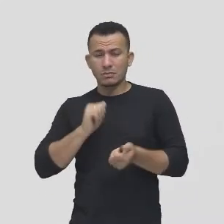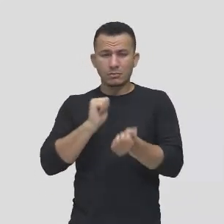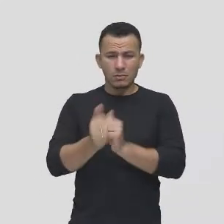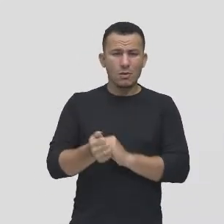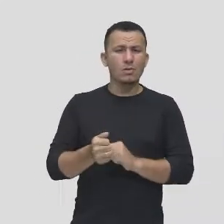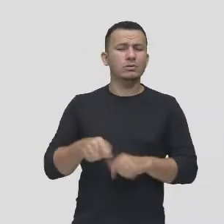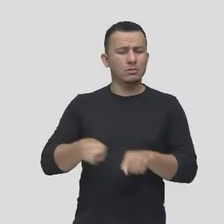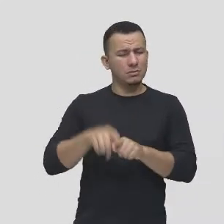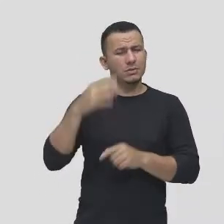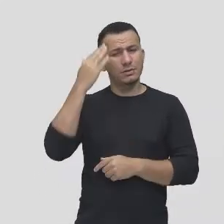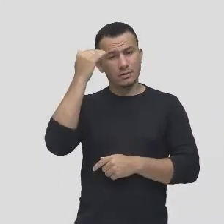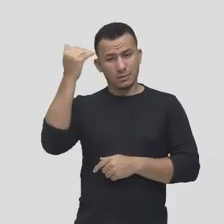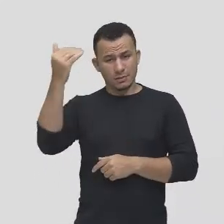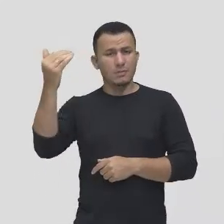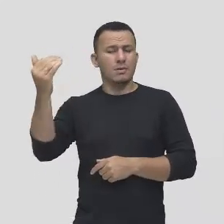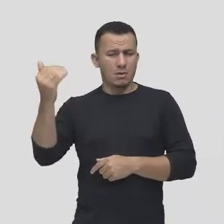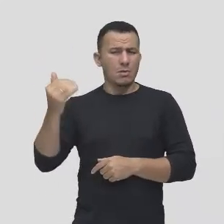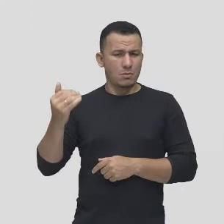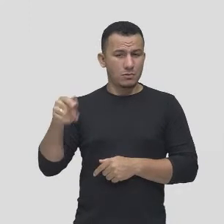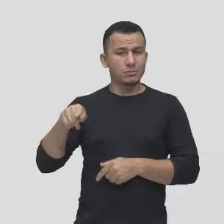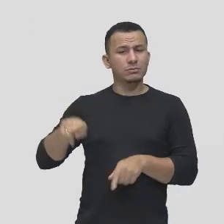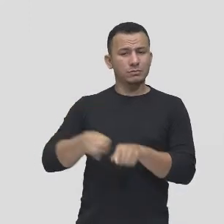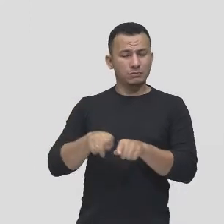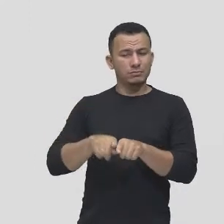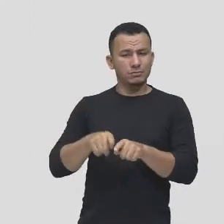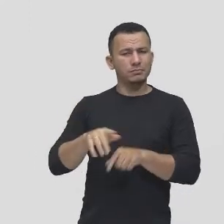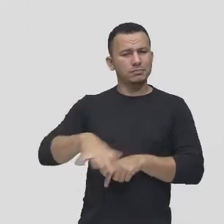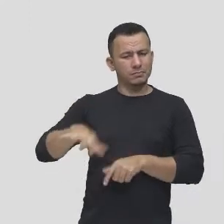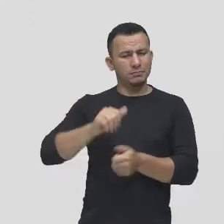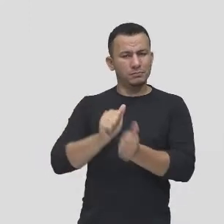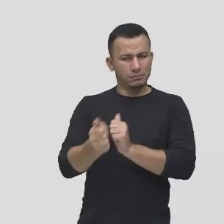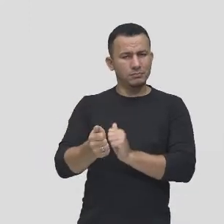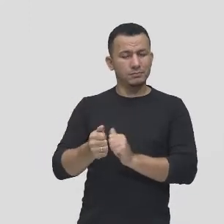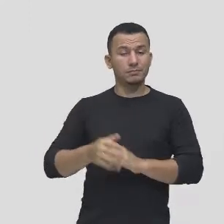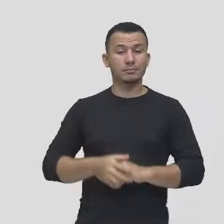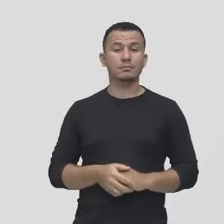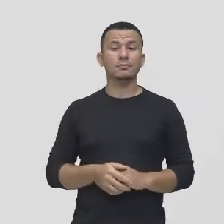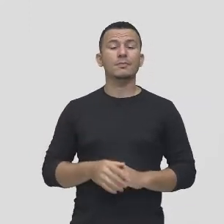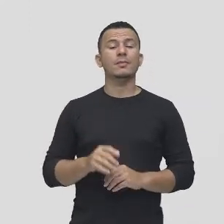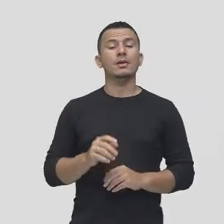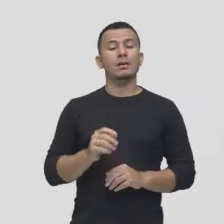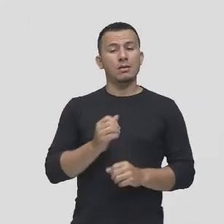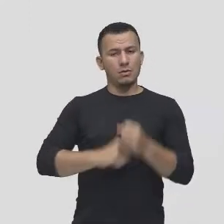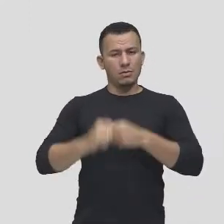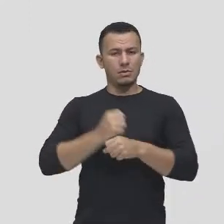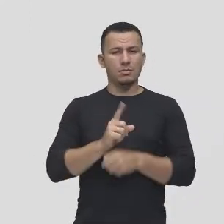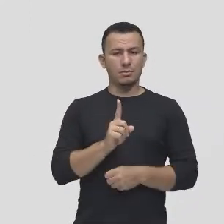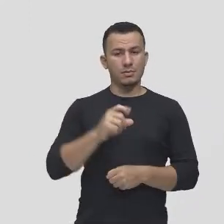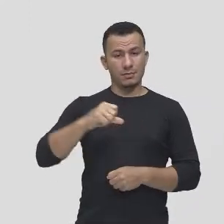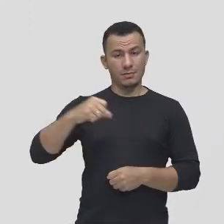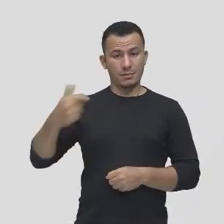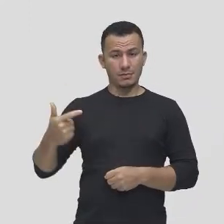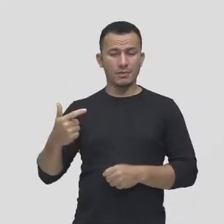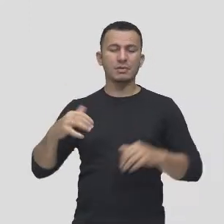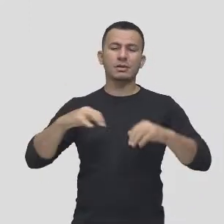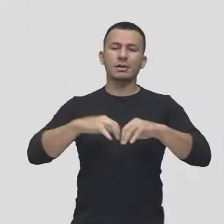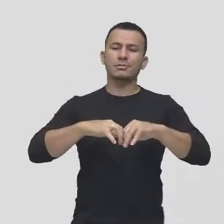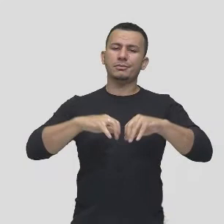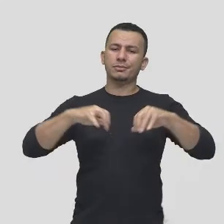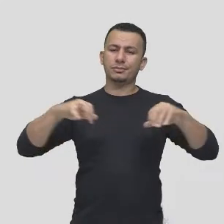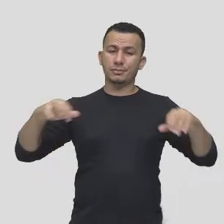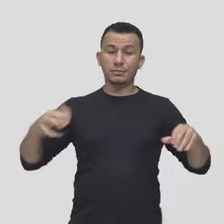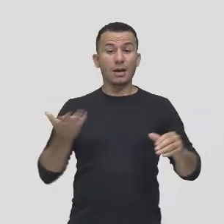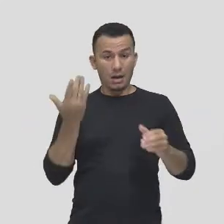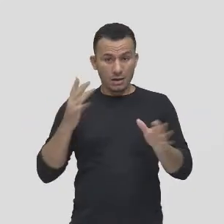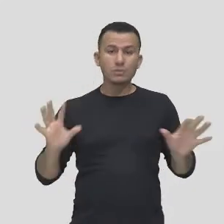antigas, foi muito conhecido, né? Mas em 1992 se separaram. E